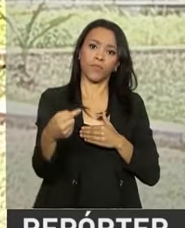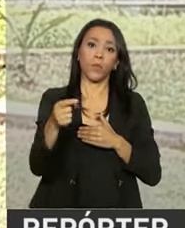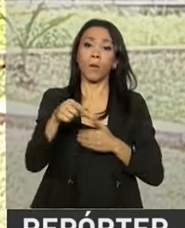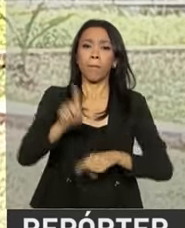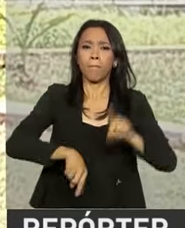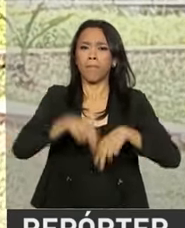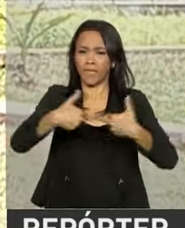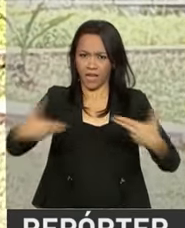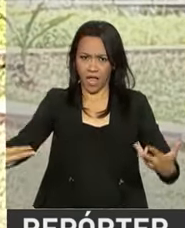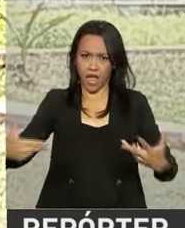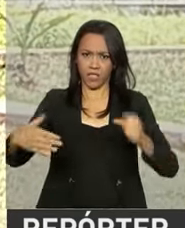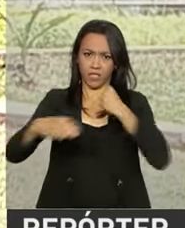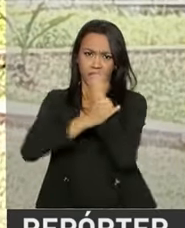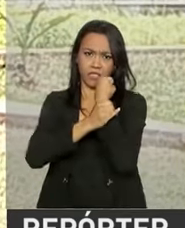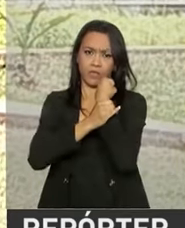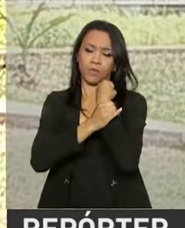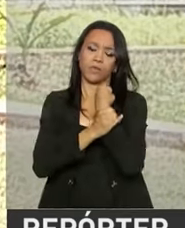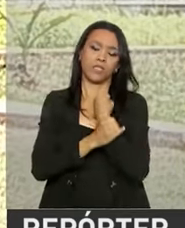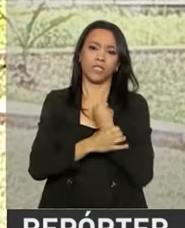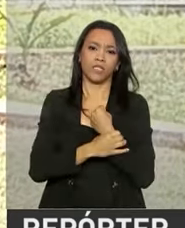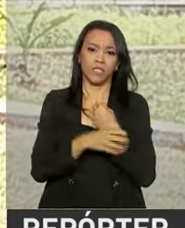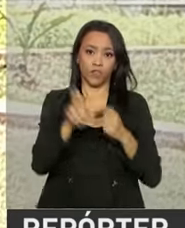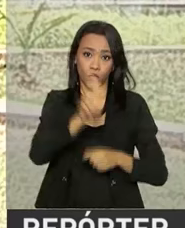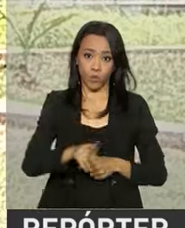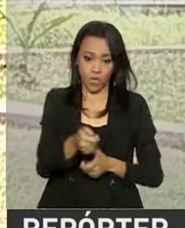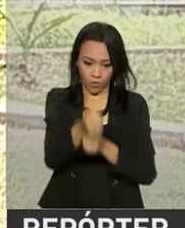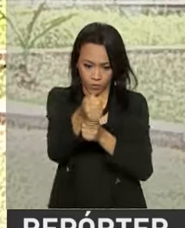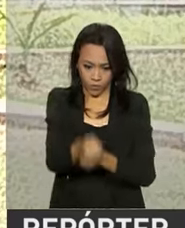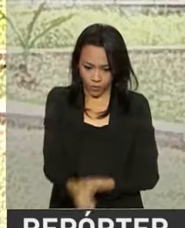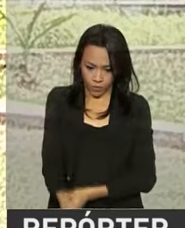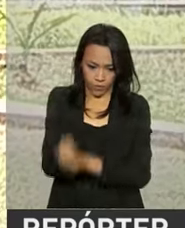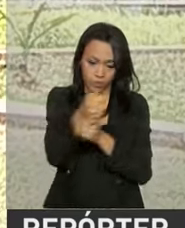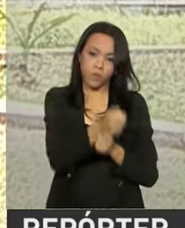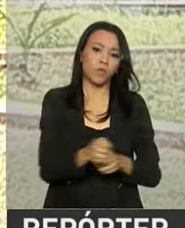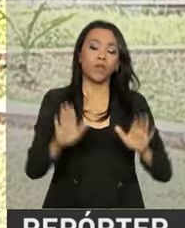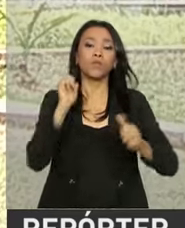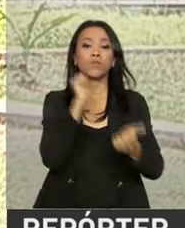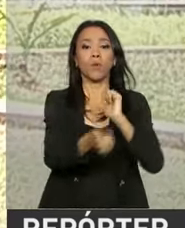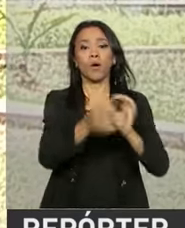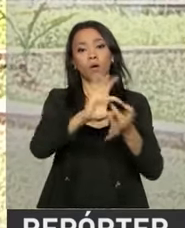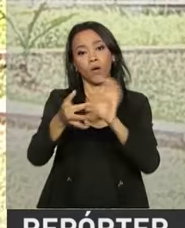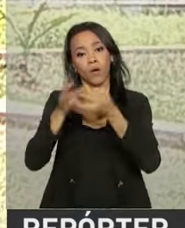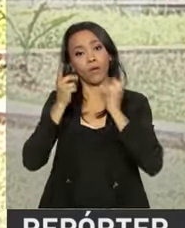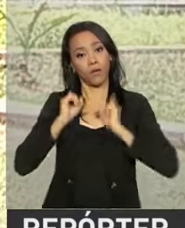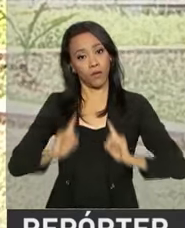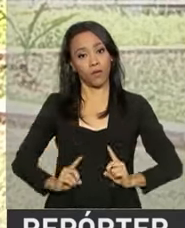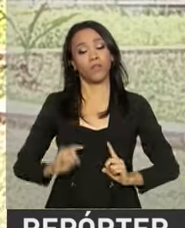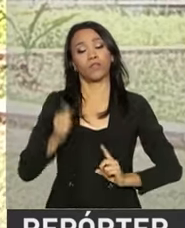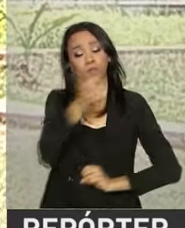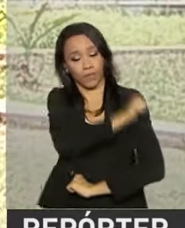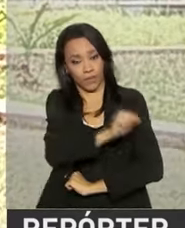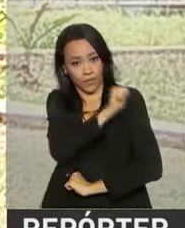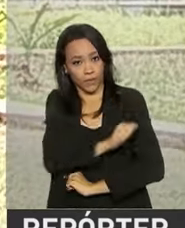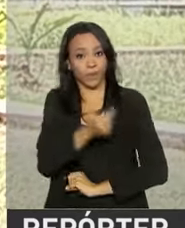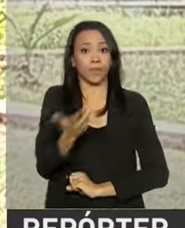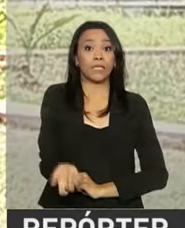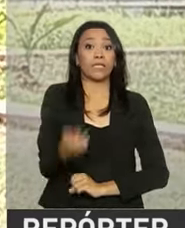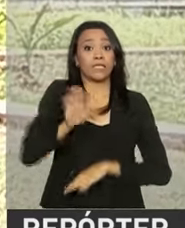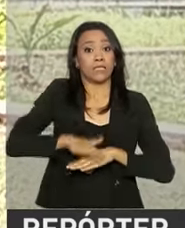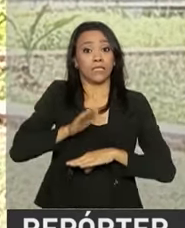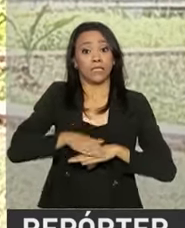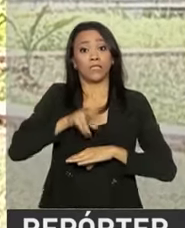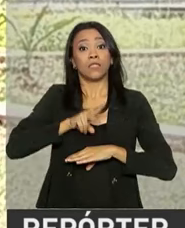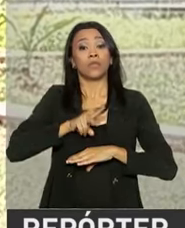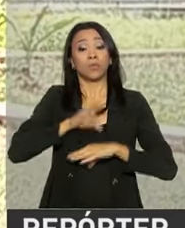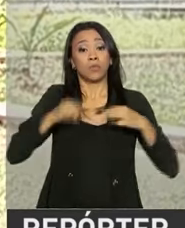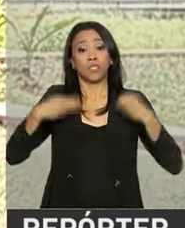aparelhos de inspeção eletrônicas que foram usados nos Jogos Olímpicos e Paralímpicos do Rio 2016. Segundo o Ministério